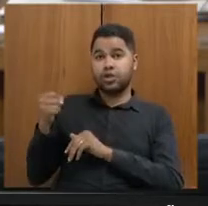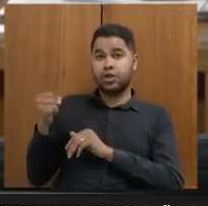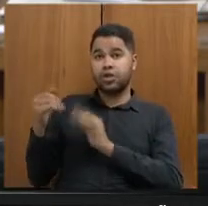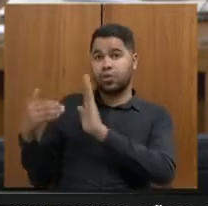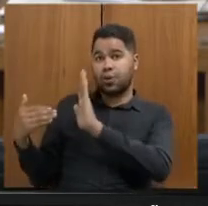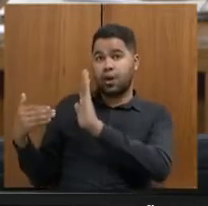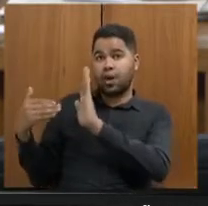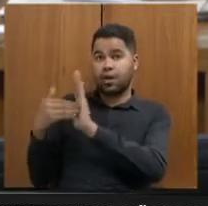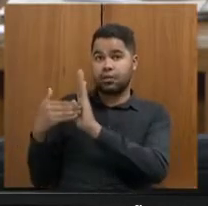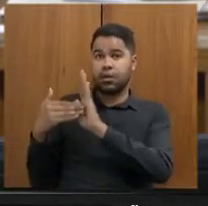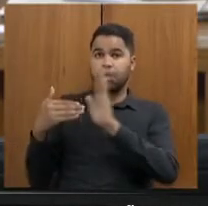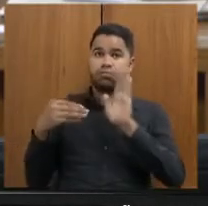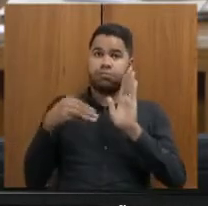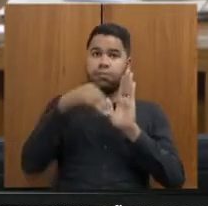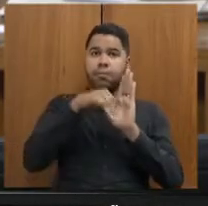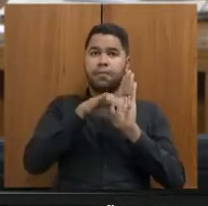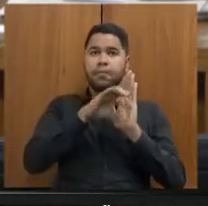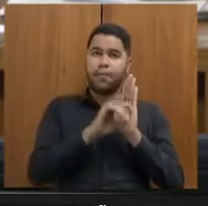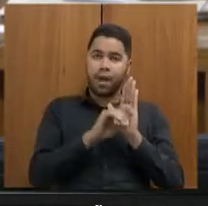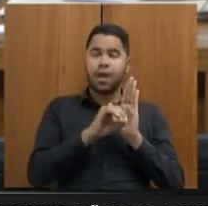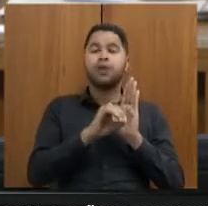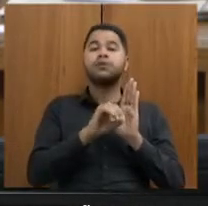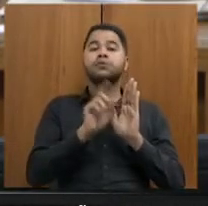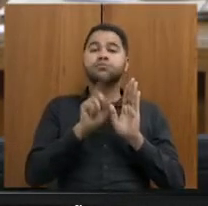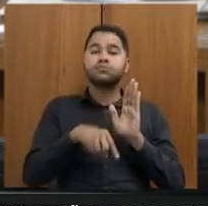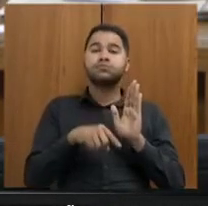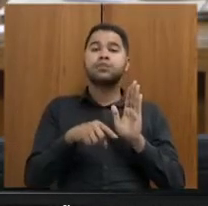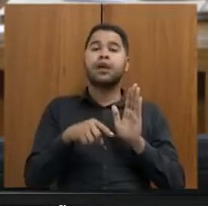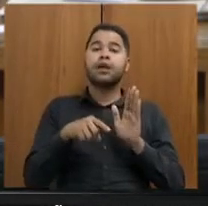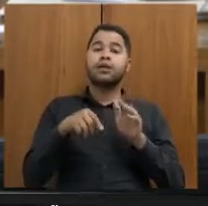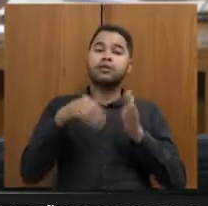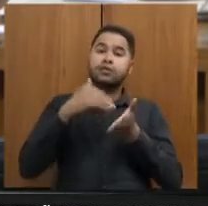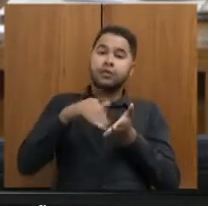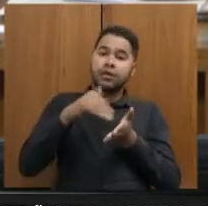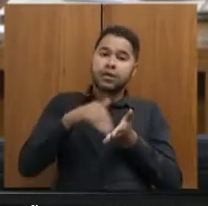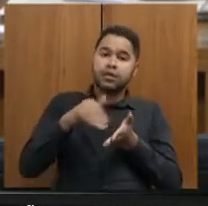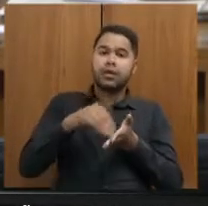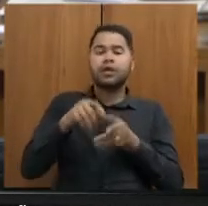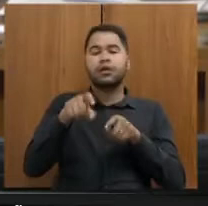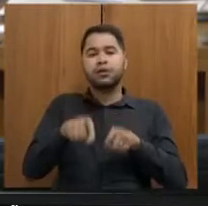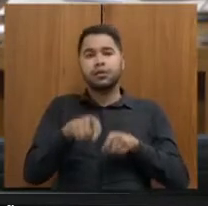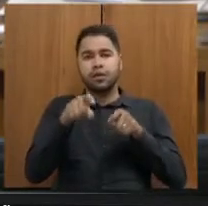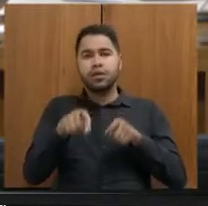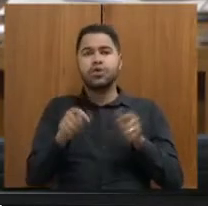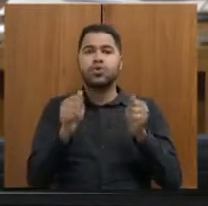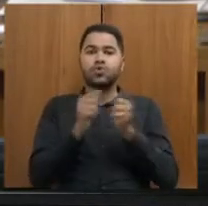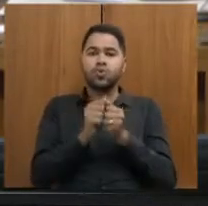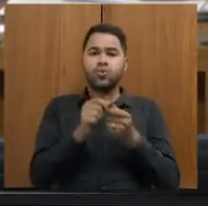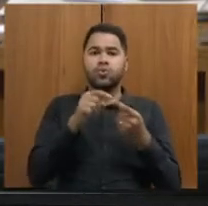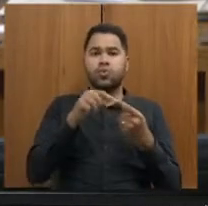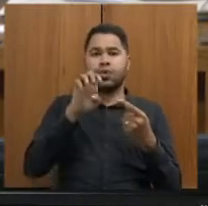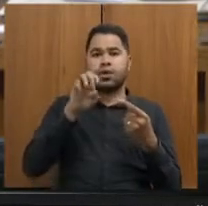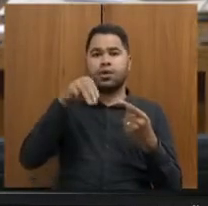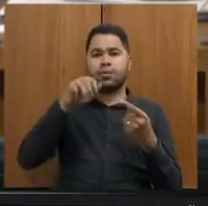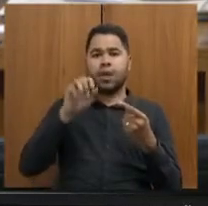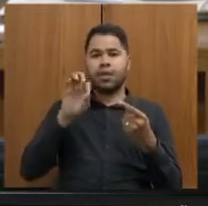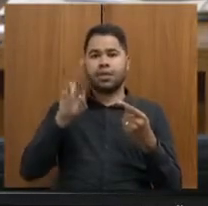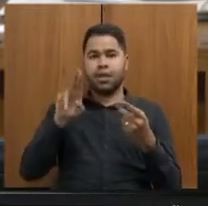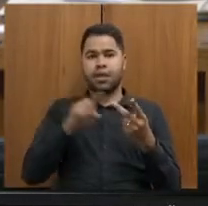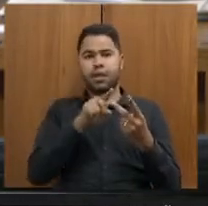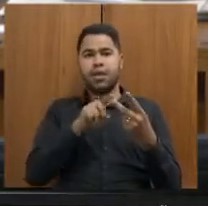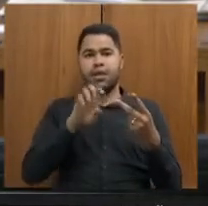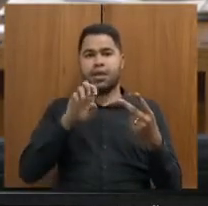é da secretaria da Agricultura incluindo as suas vinculadas e Emater EA família por favor